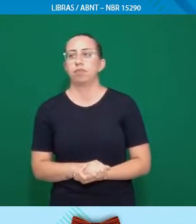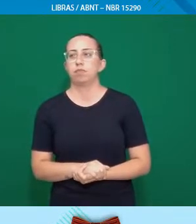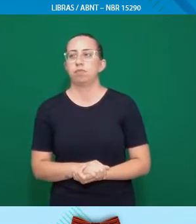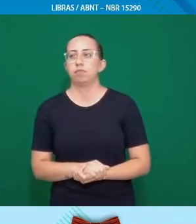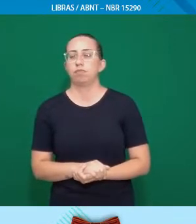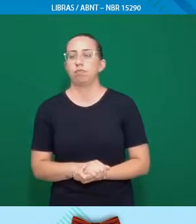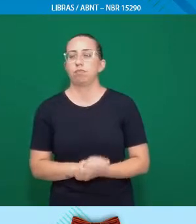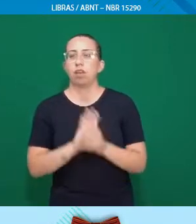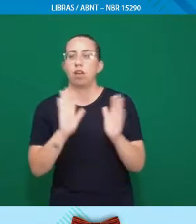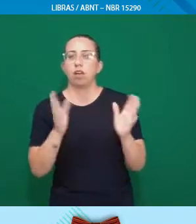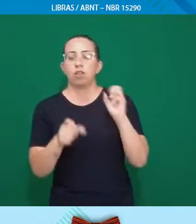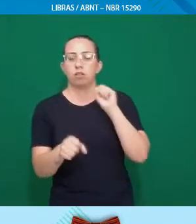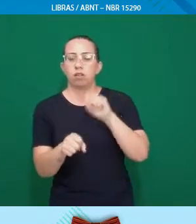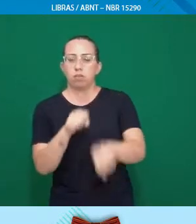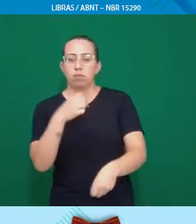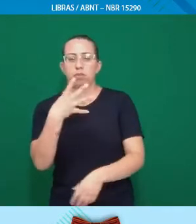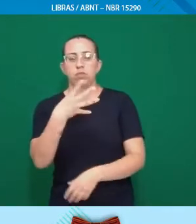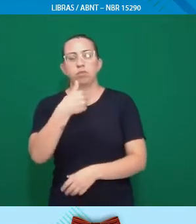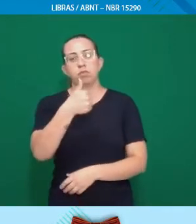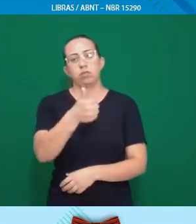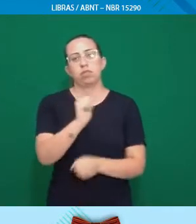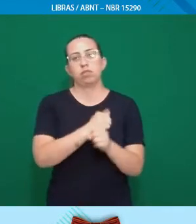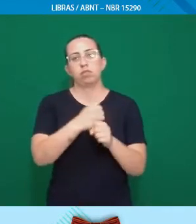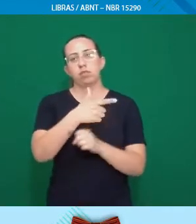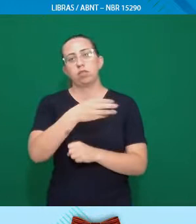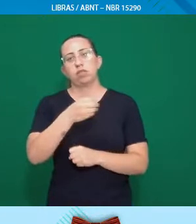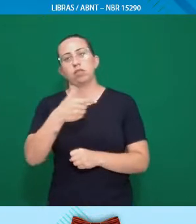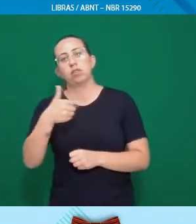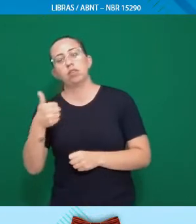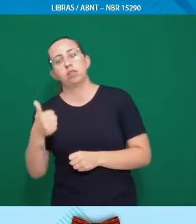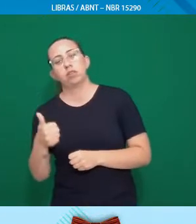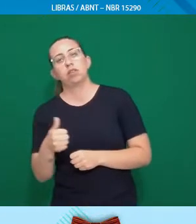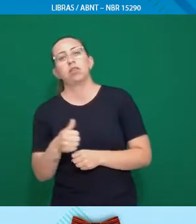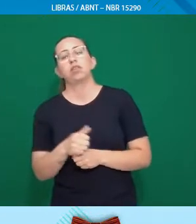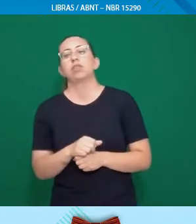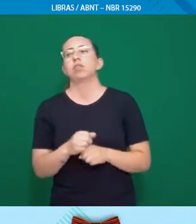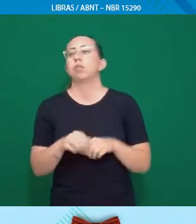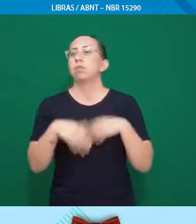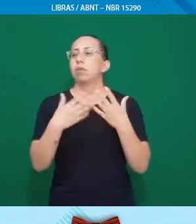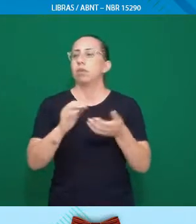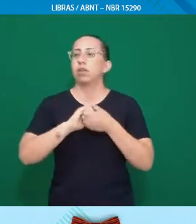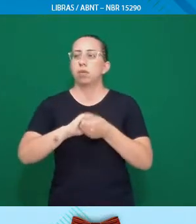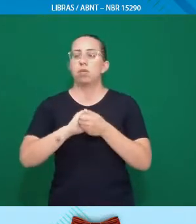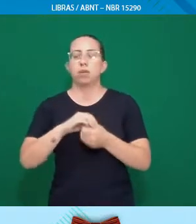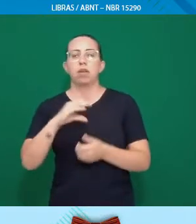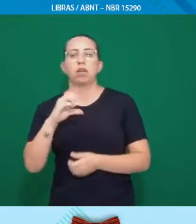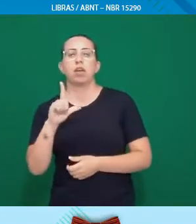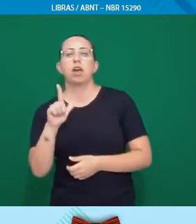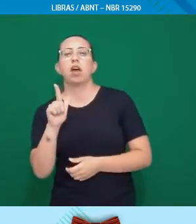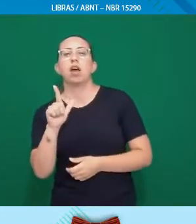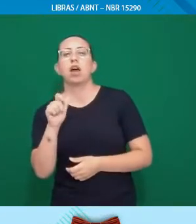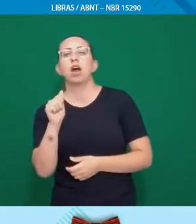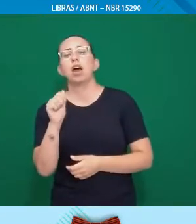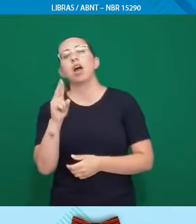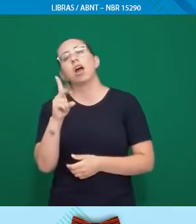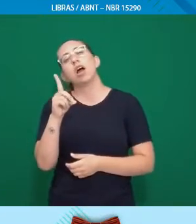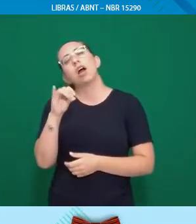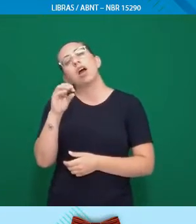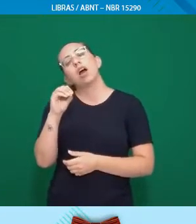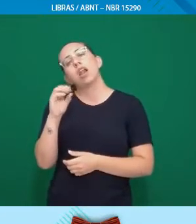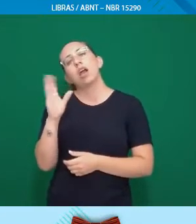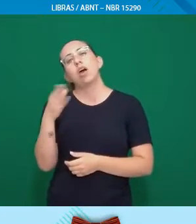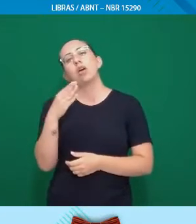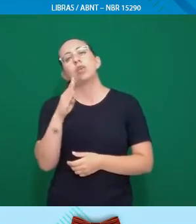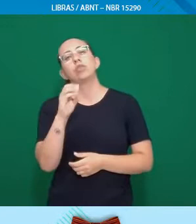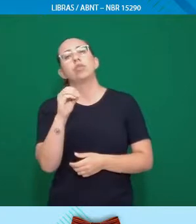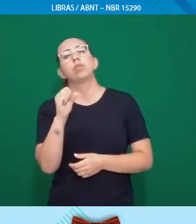passamos agora almoçam 41 2021 de autor o Marcelo Dal molin Moção de parabenização o senhor Cláudio boscari pela